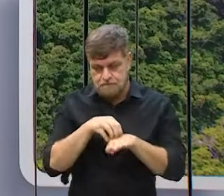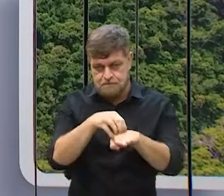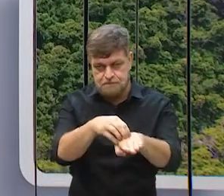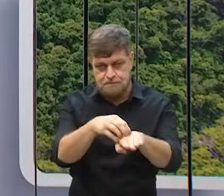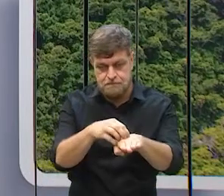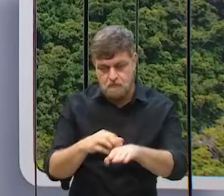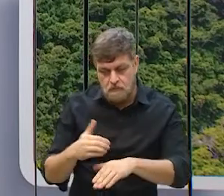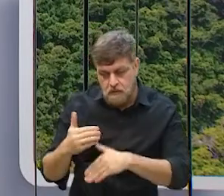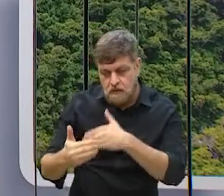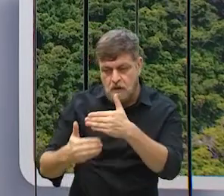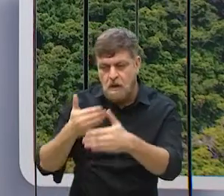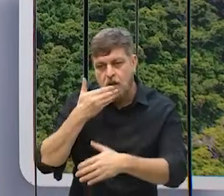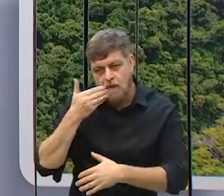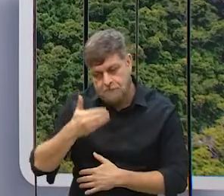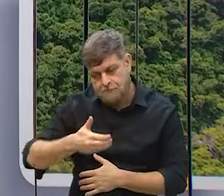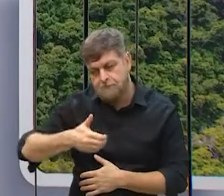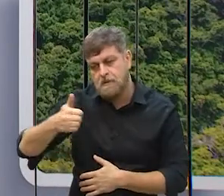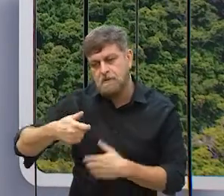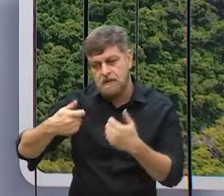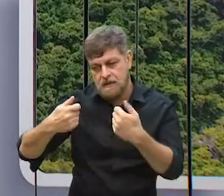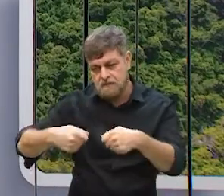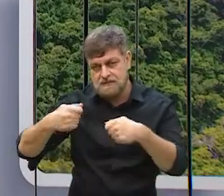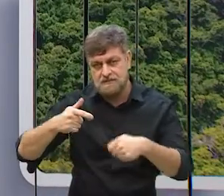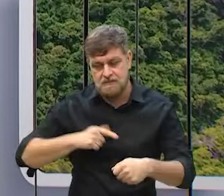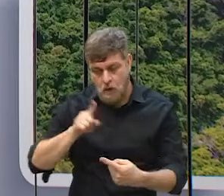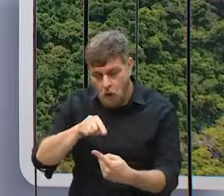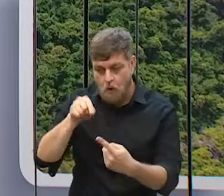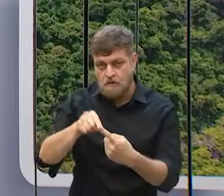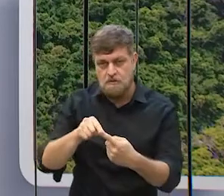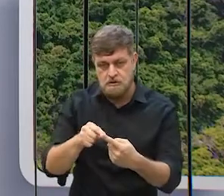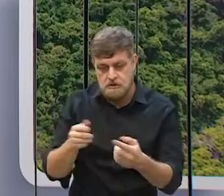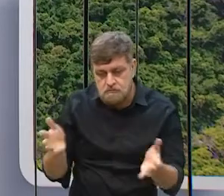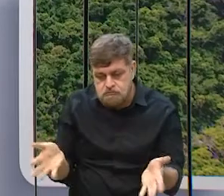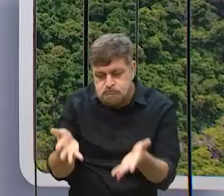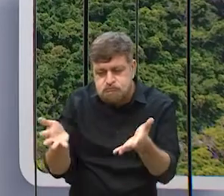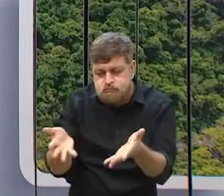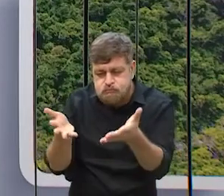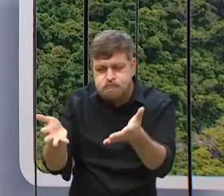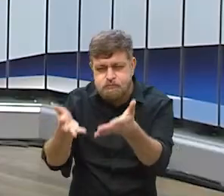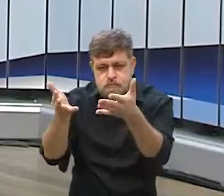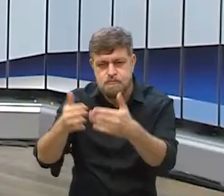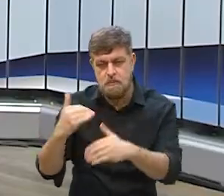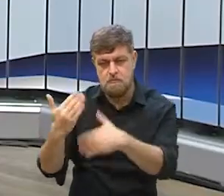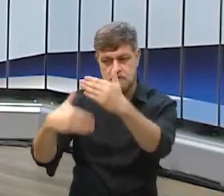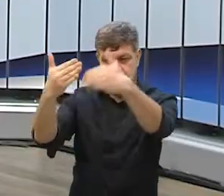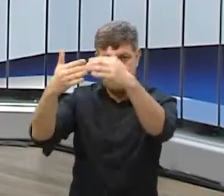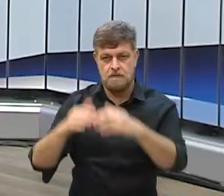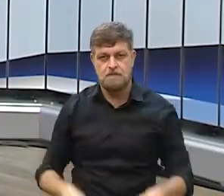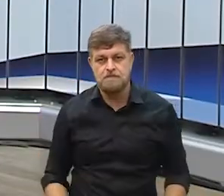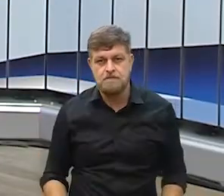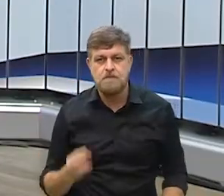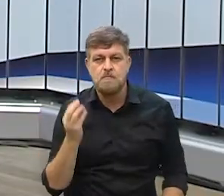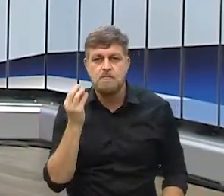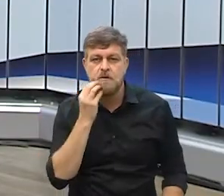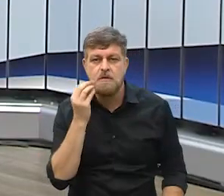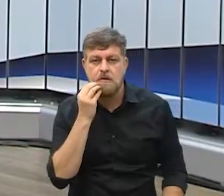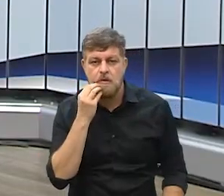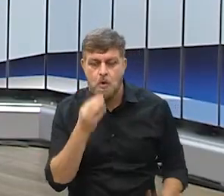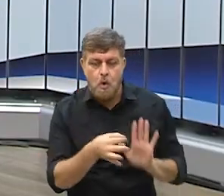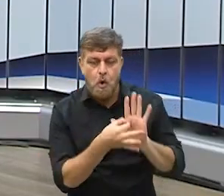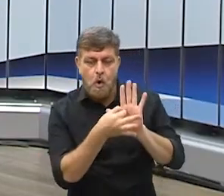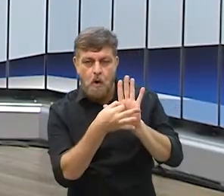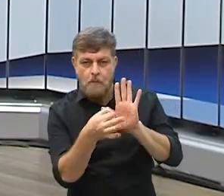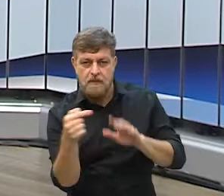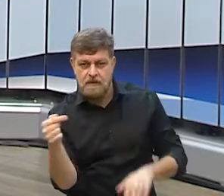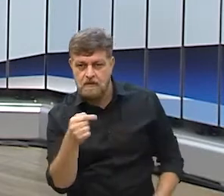melhorando constantemente para poder ser um indutor de desenvolvimento como se presta a ser. Vereador Igor Dia, como é que você